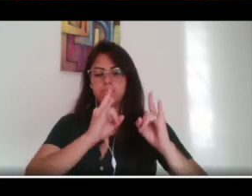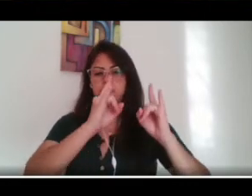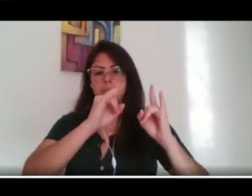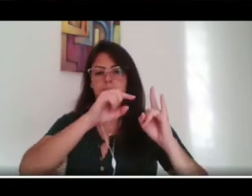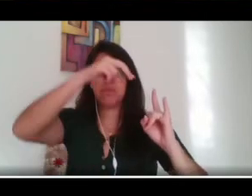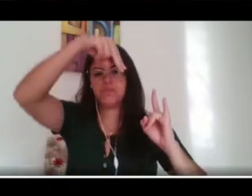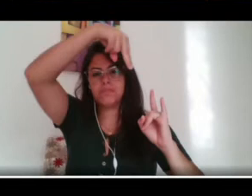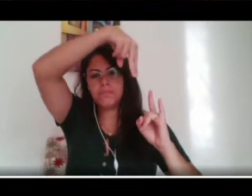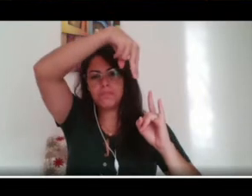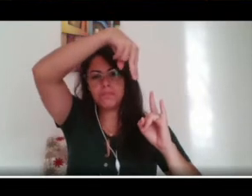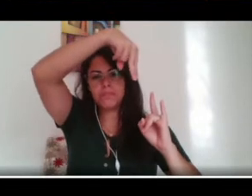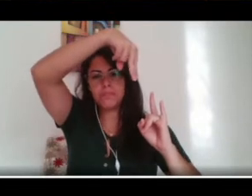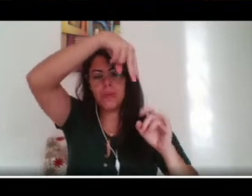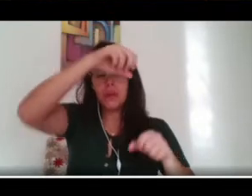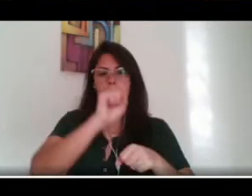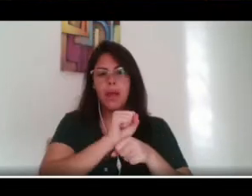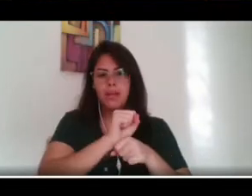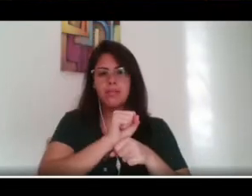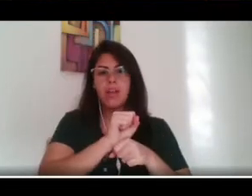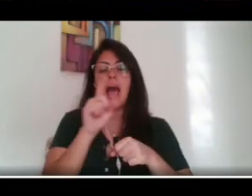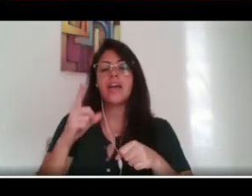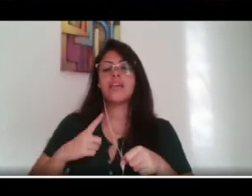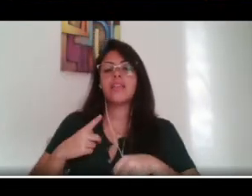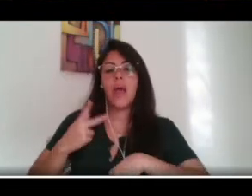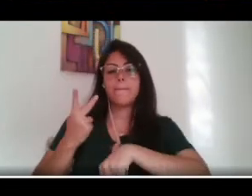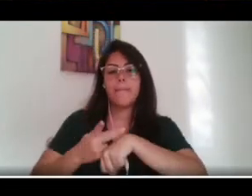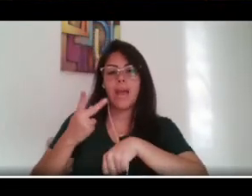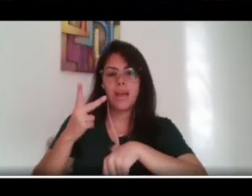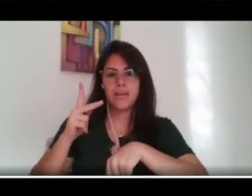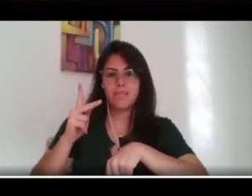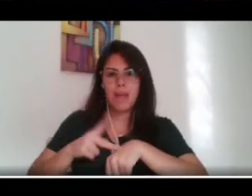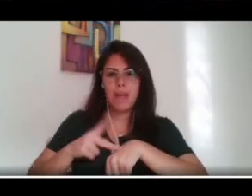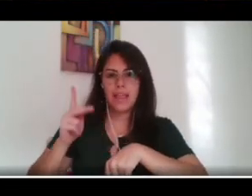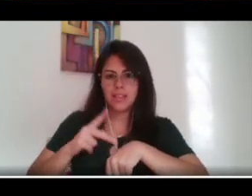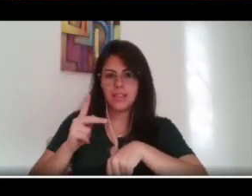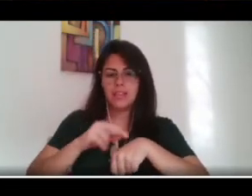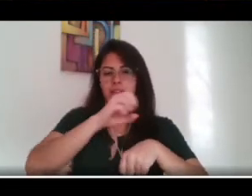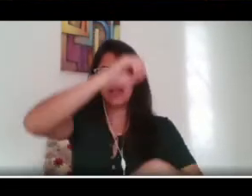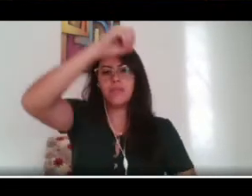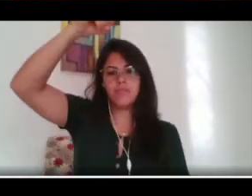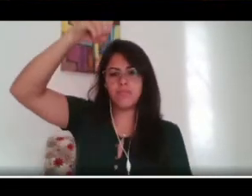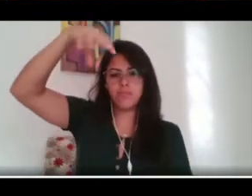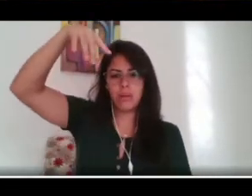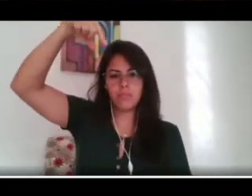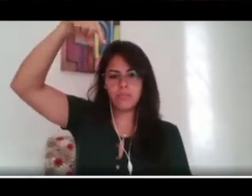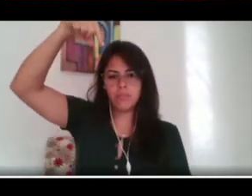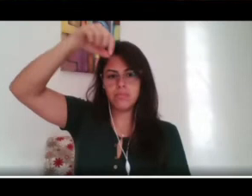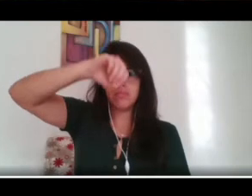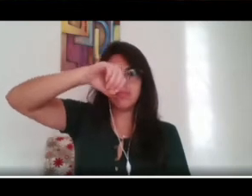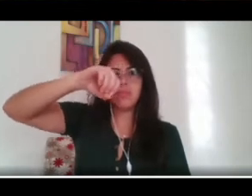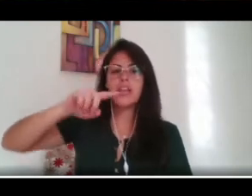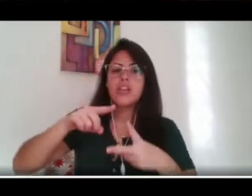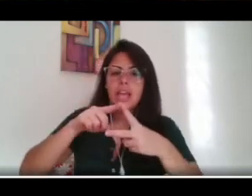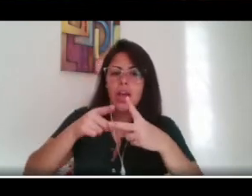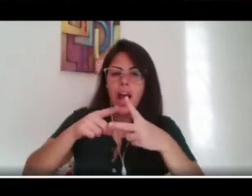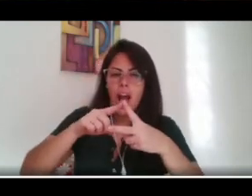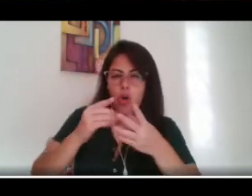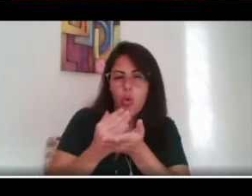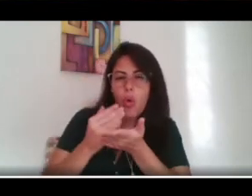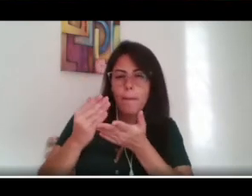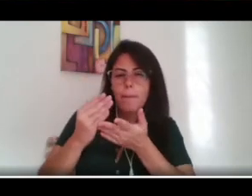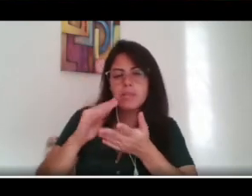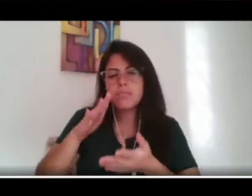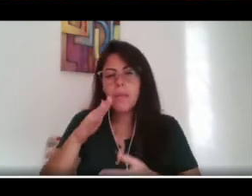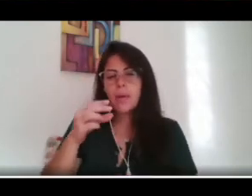módulo 30 metros por segundo, formando um ângulo inicial de 33 graus acima da horizontal. Despreze